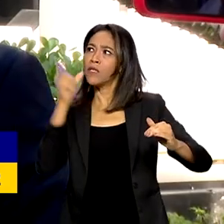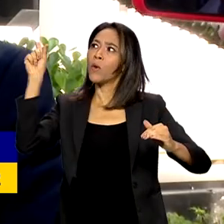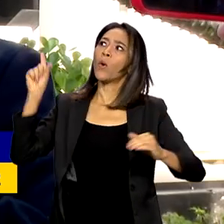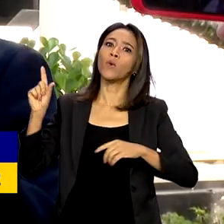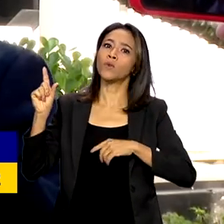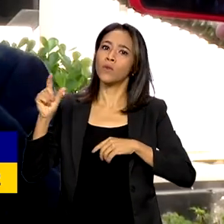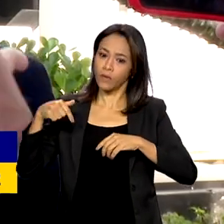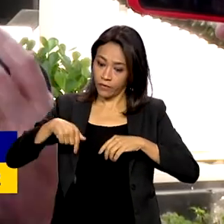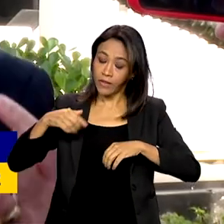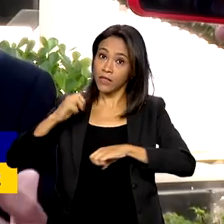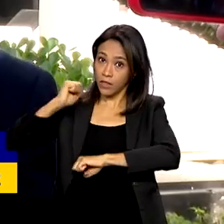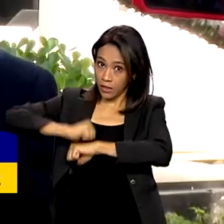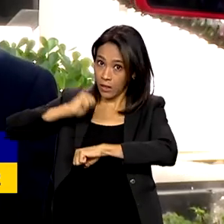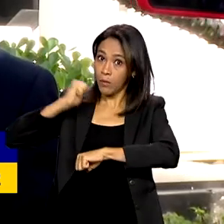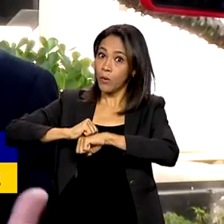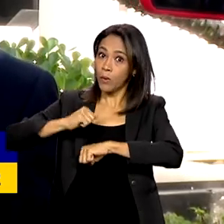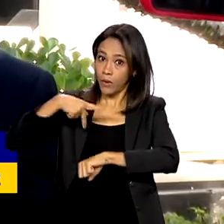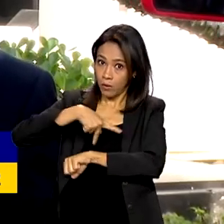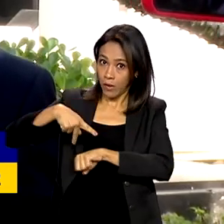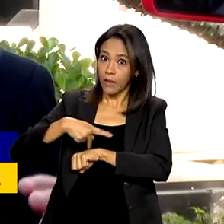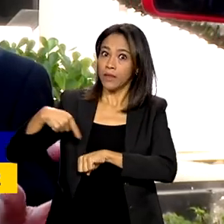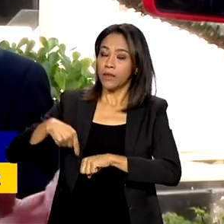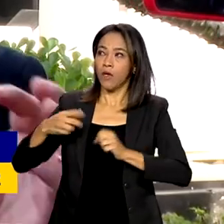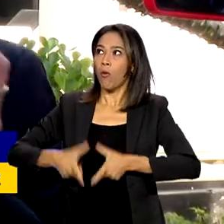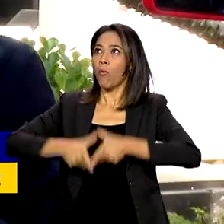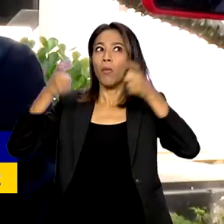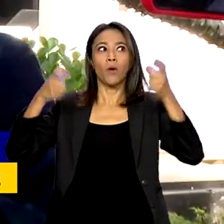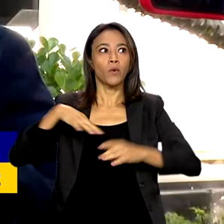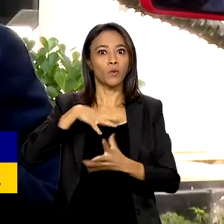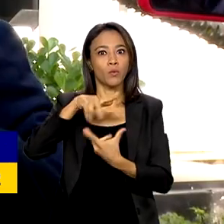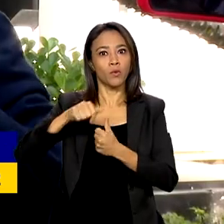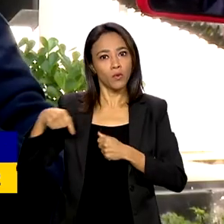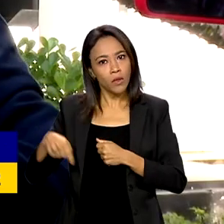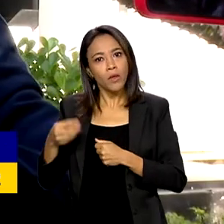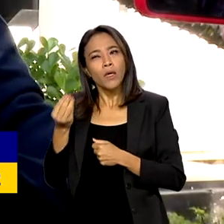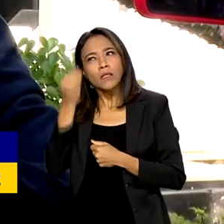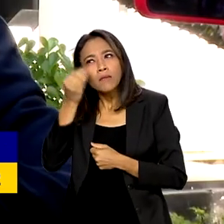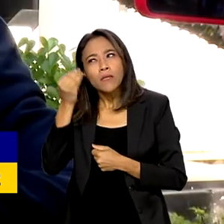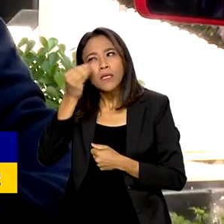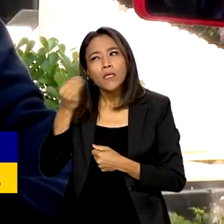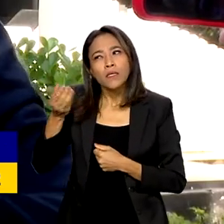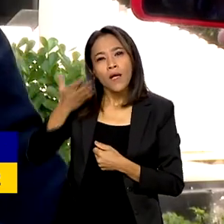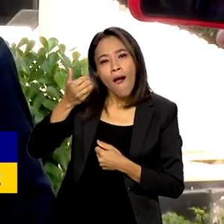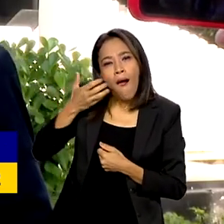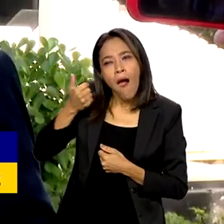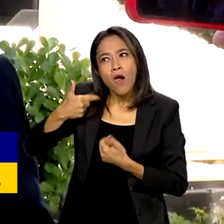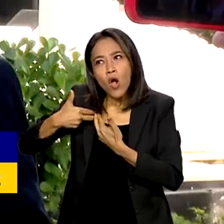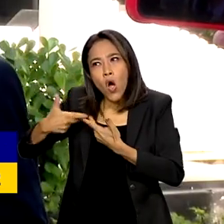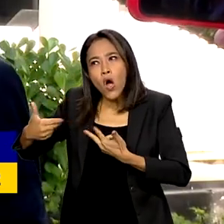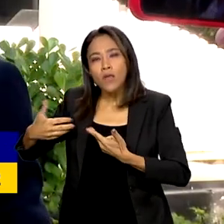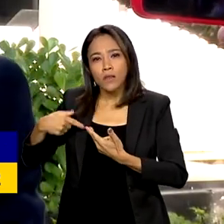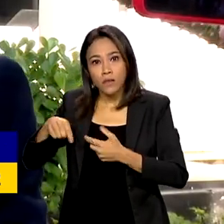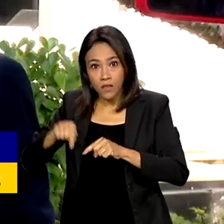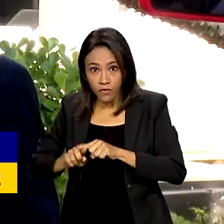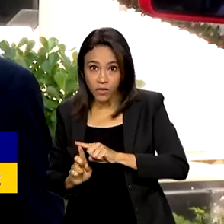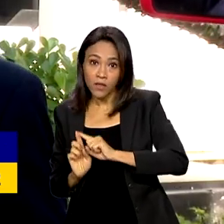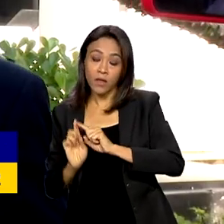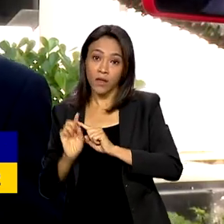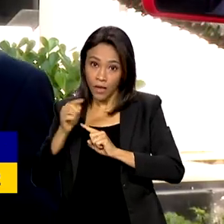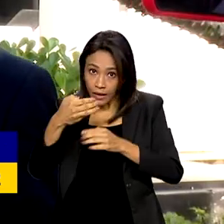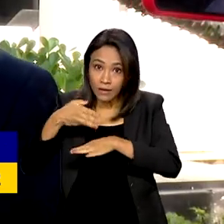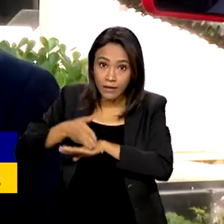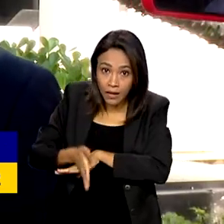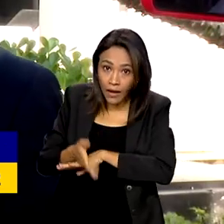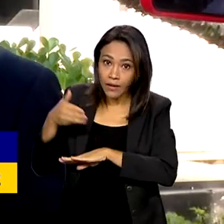que tem um aeroporto que é fabuloso, é um dos maiores do mundo, pudesse trazer um pouco daquela expertise dela. Se você for a um aeroporto, vocês entrarem